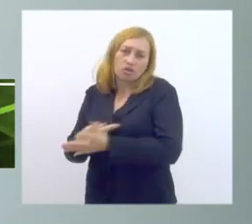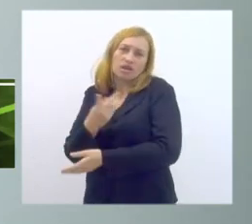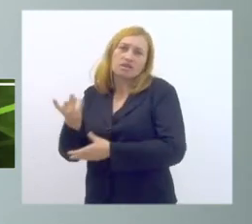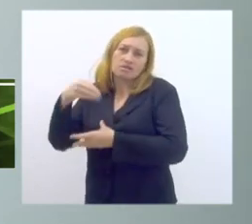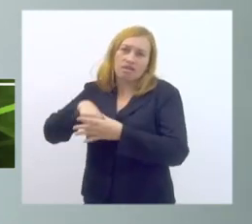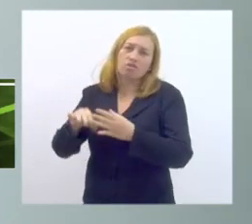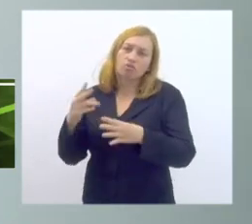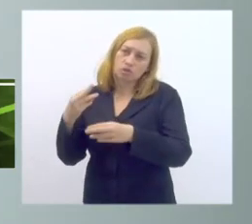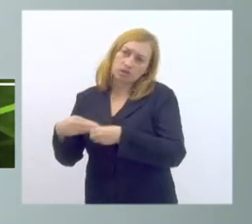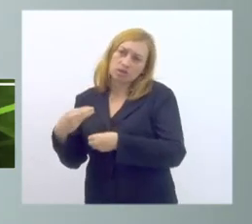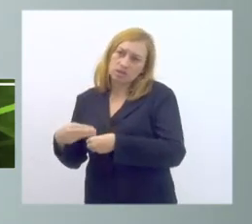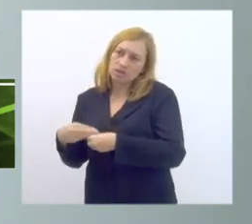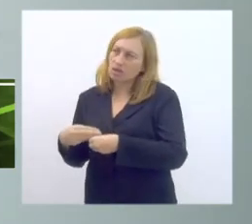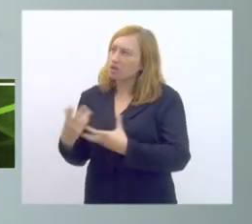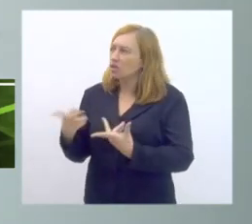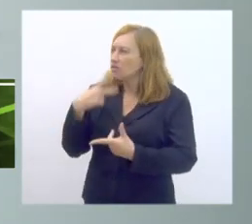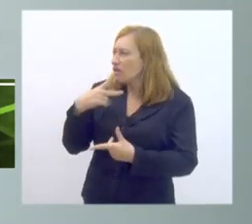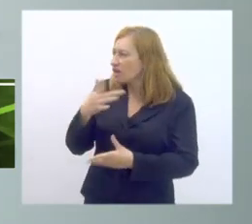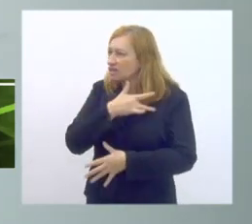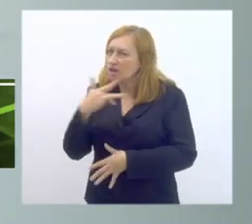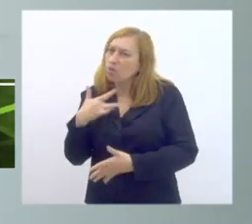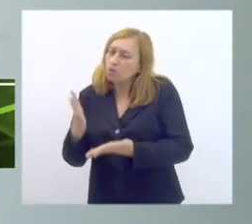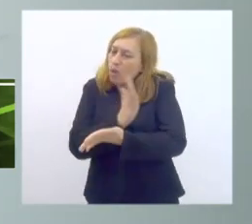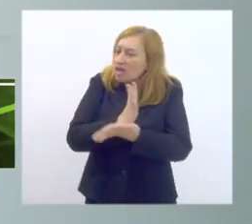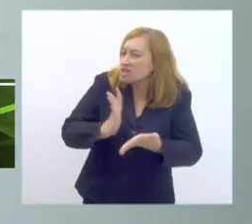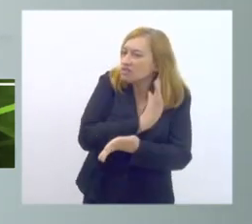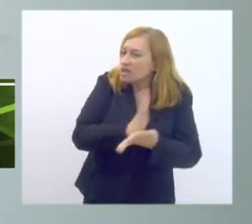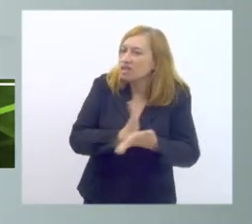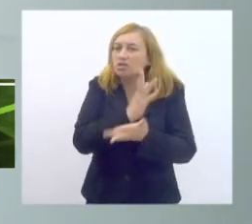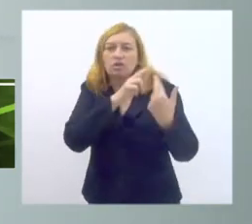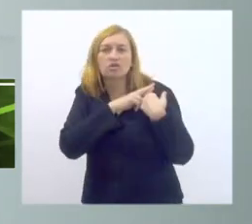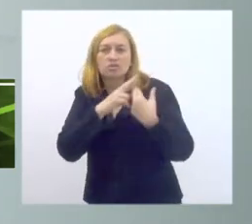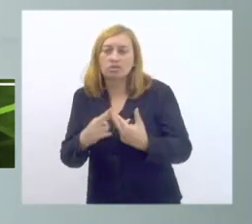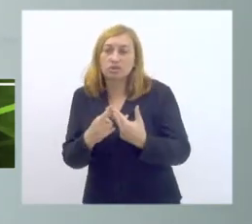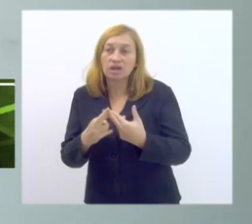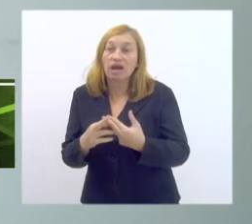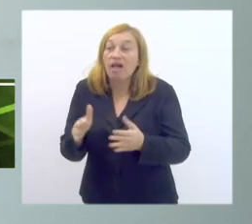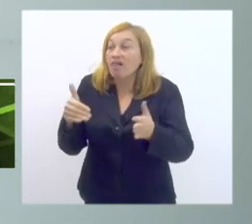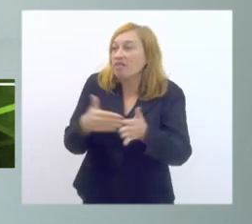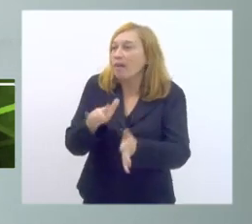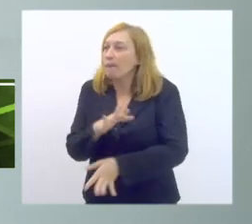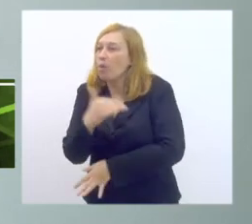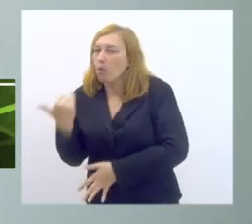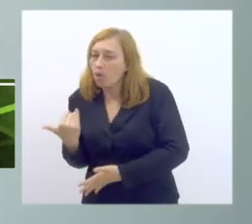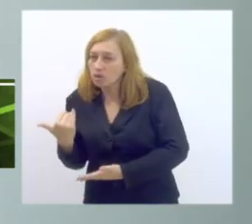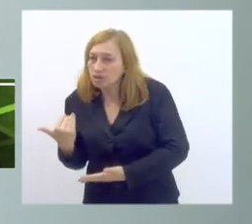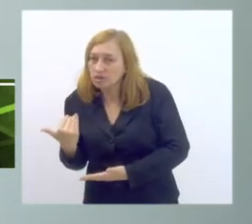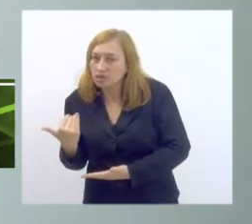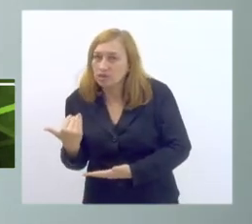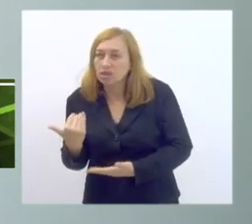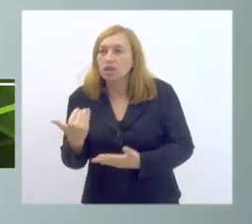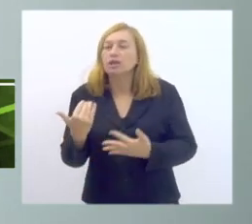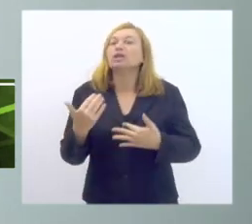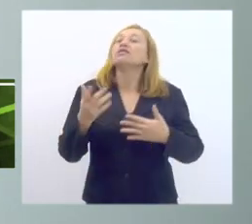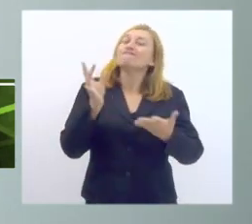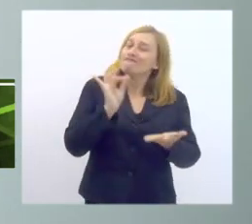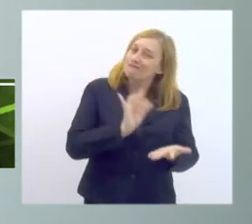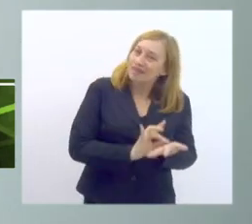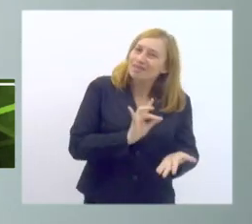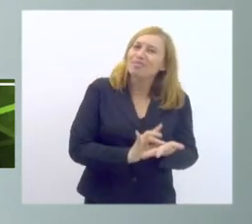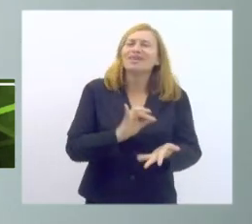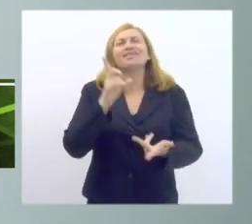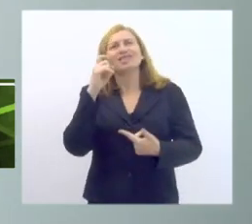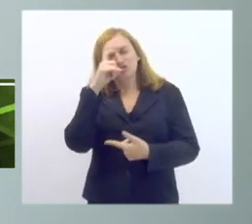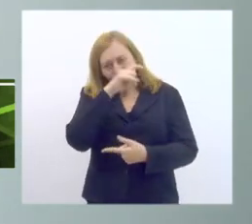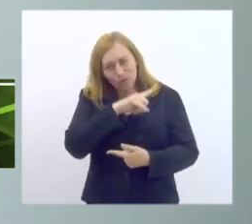município. E, quando se trata de saúde, muitas vezes nós somos responsabilizados até por mortes. E, realmente, é uma situação